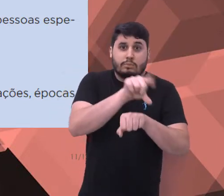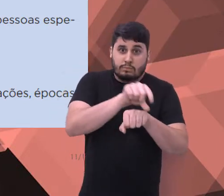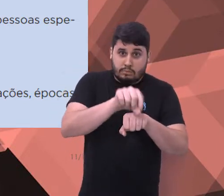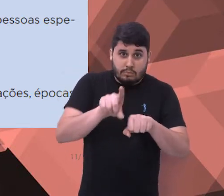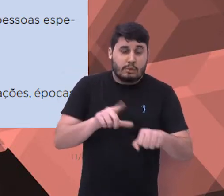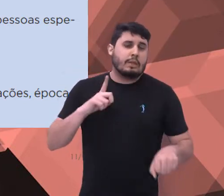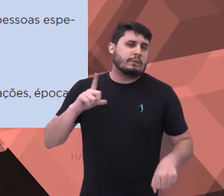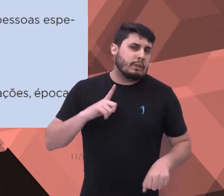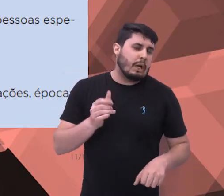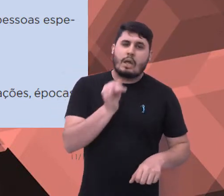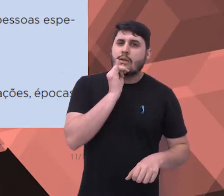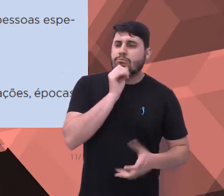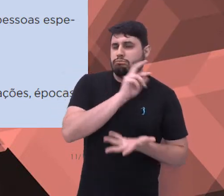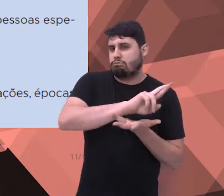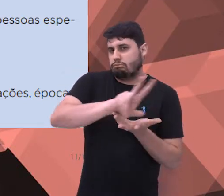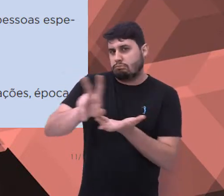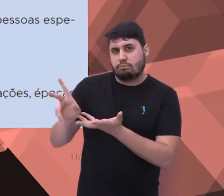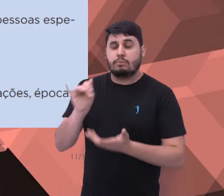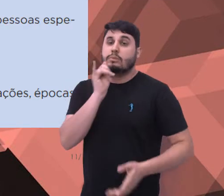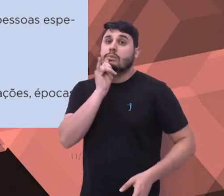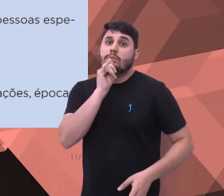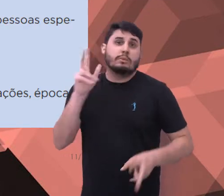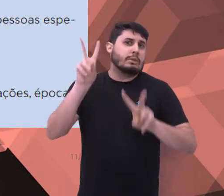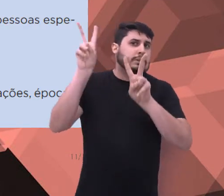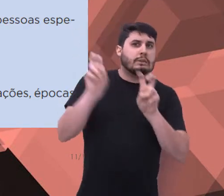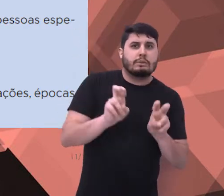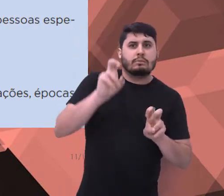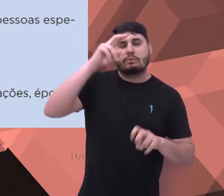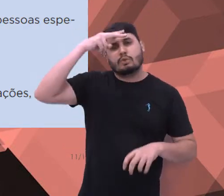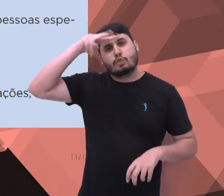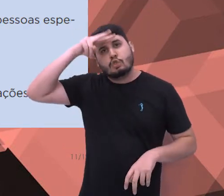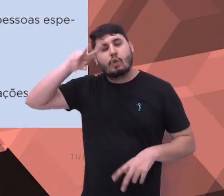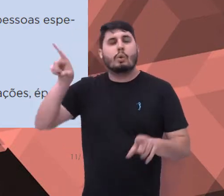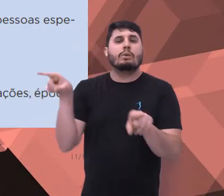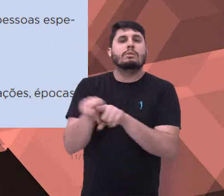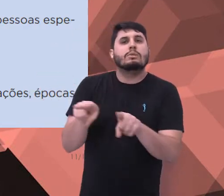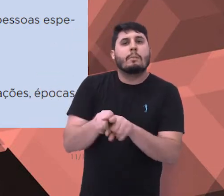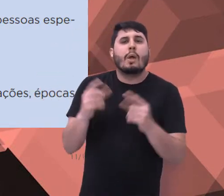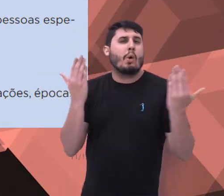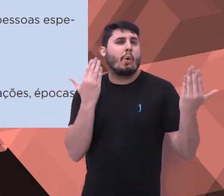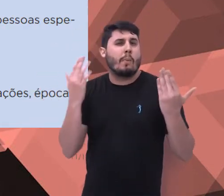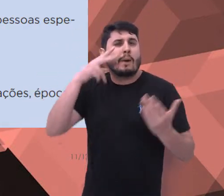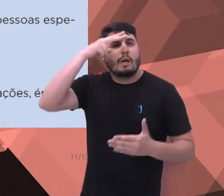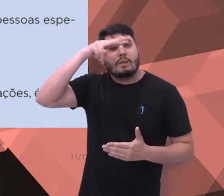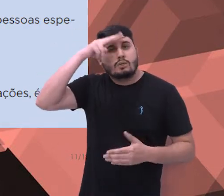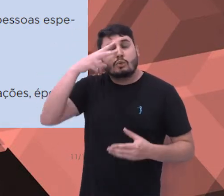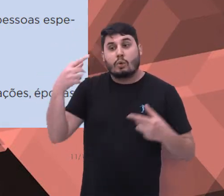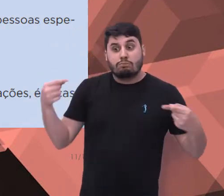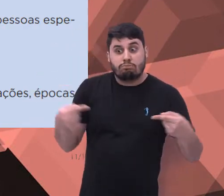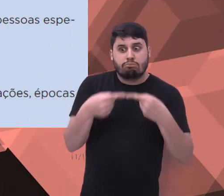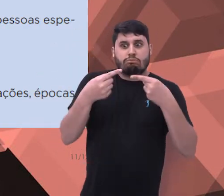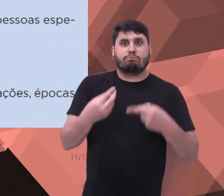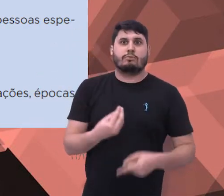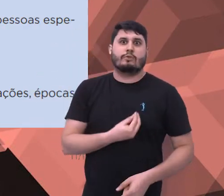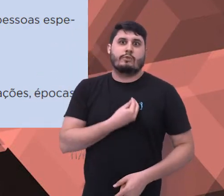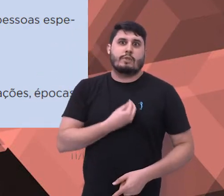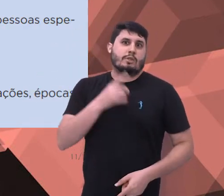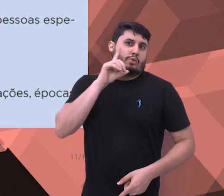estatísticos, fatos, citações, alusões históricas e comparações entre fatos históricos e